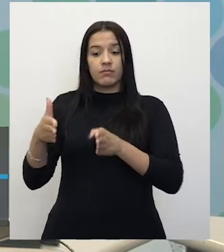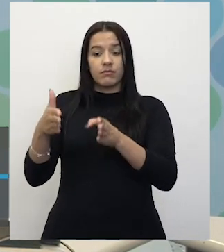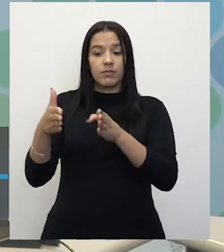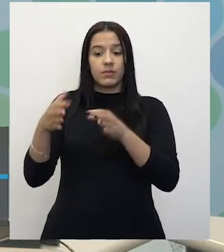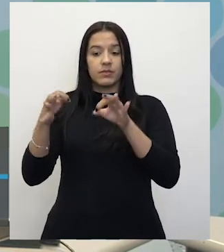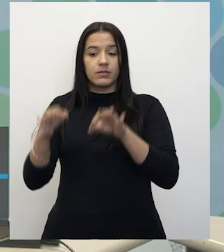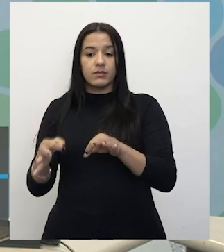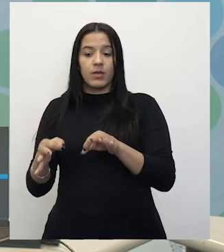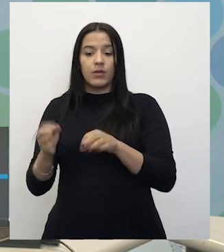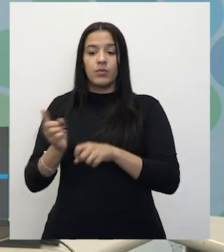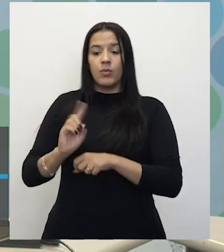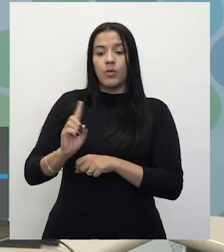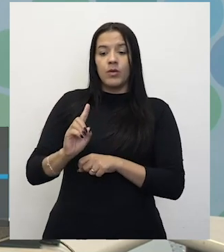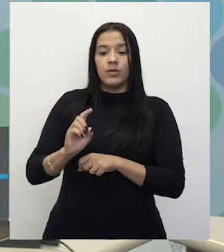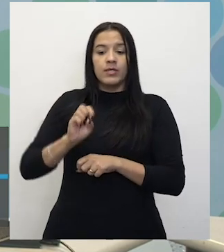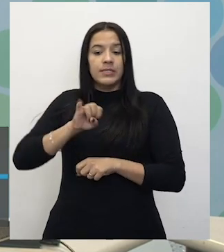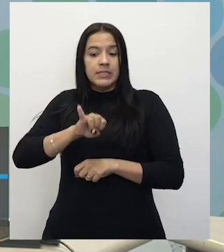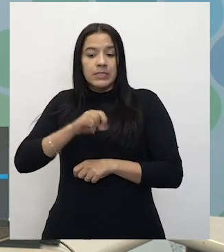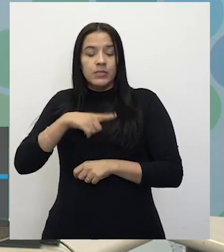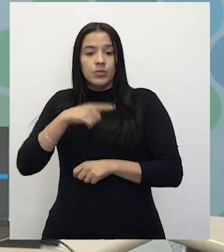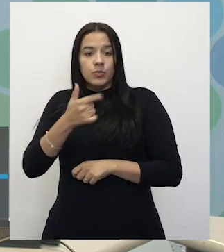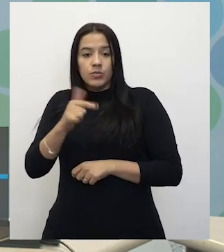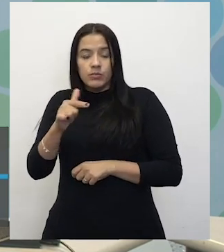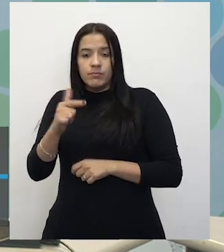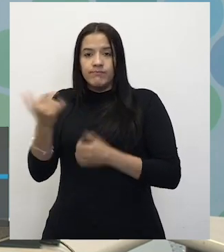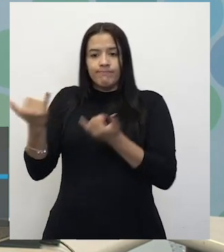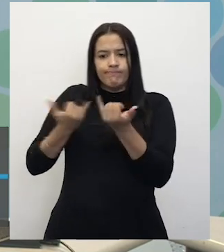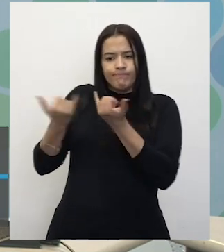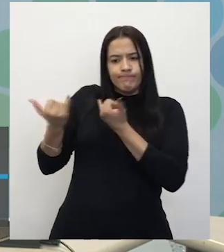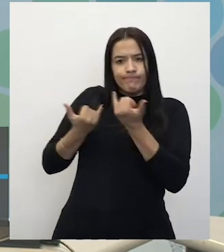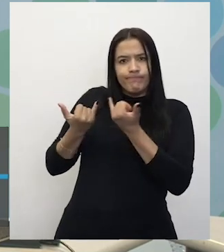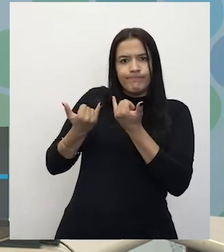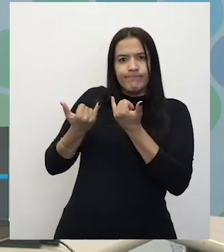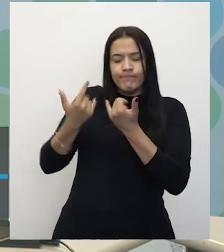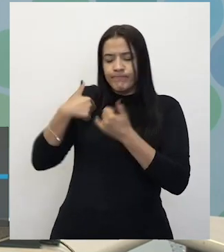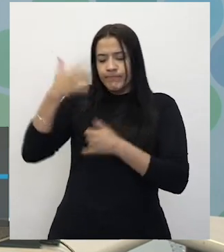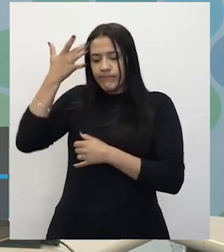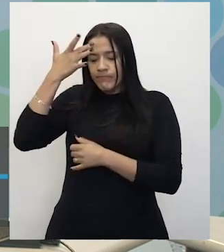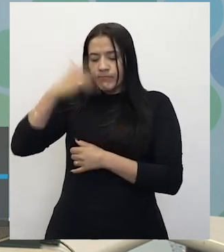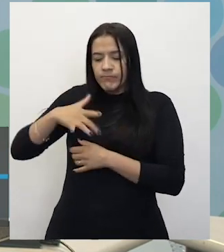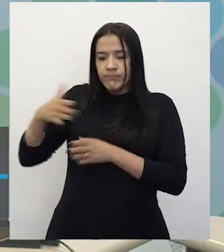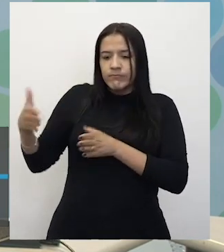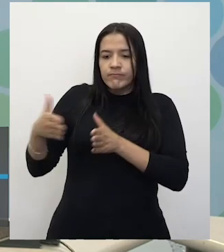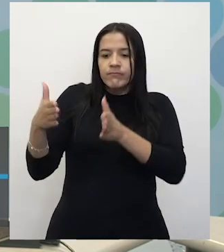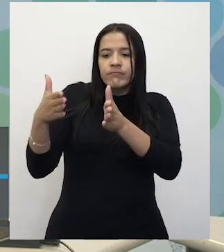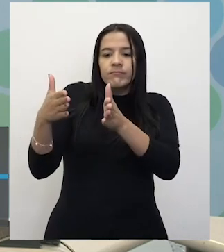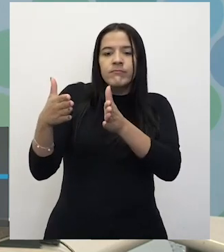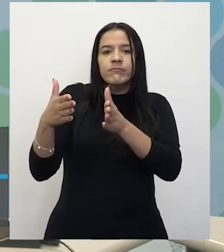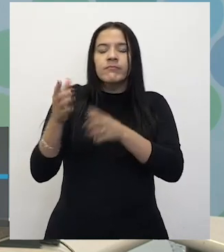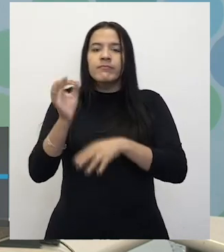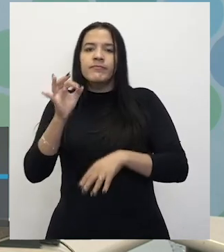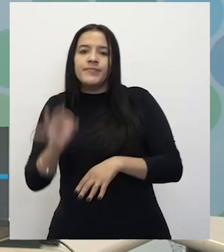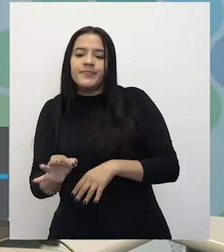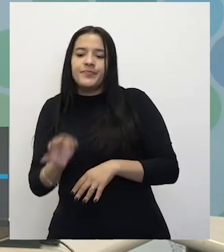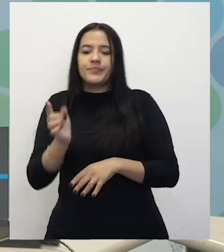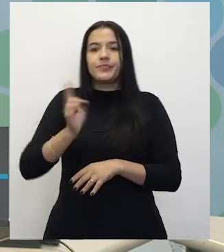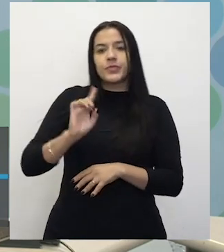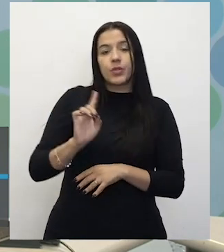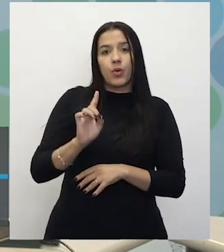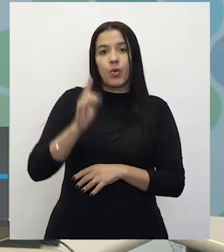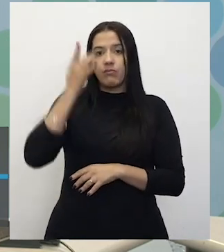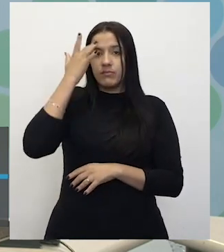Se você não tiver indicador, você pode ter até uma noção assim se está indo para o caminho certo. Mas sem indicador, com o indicador você